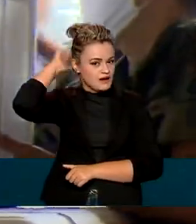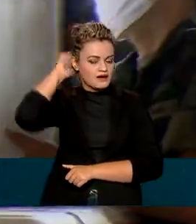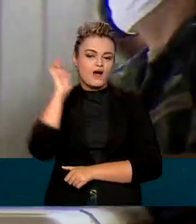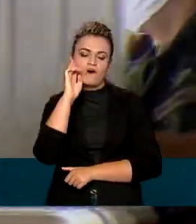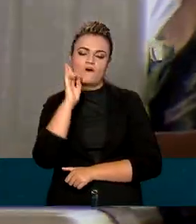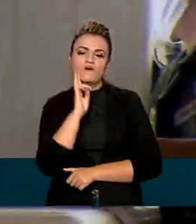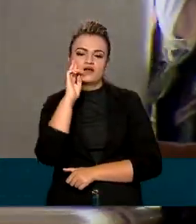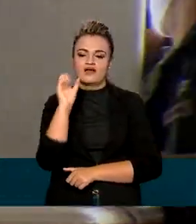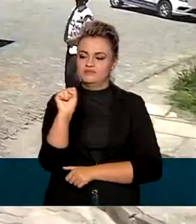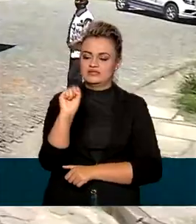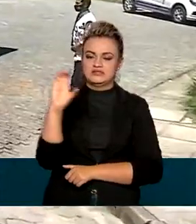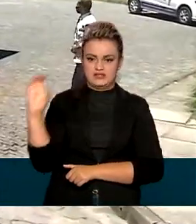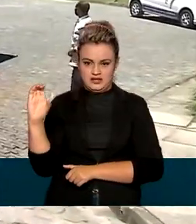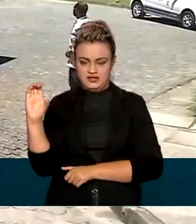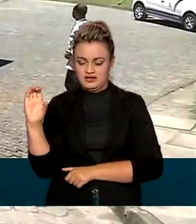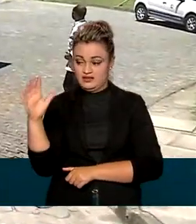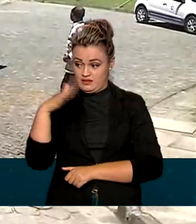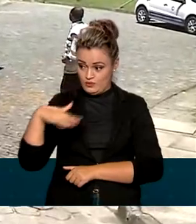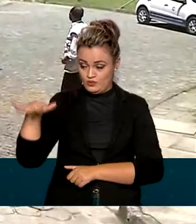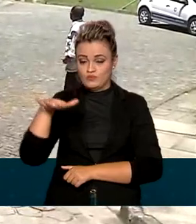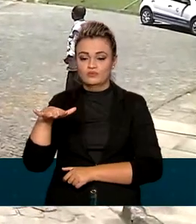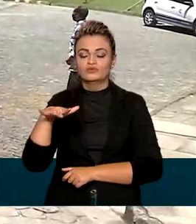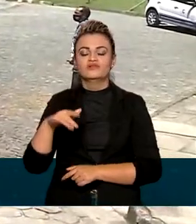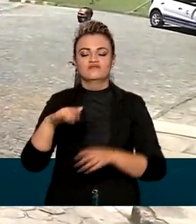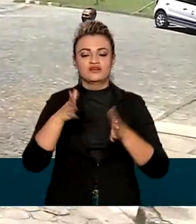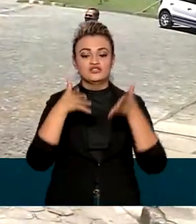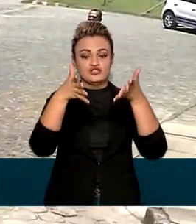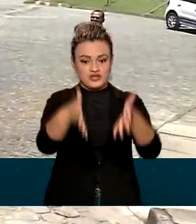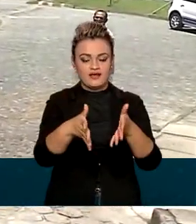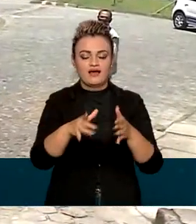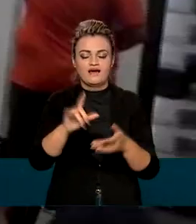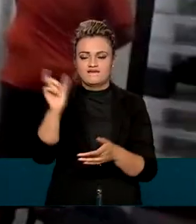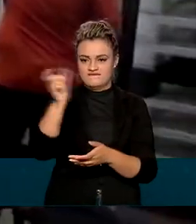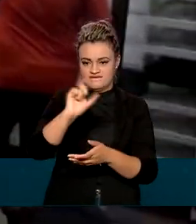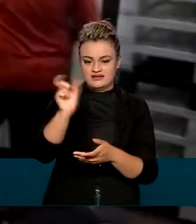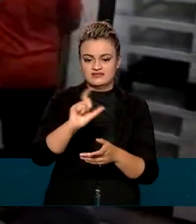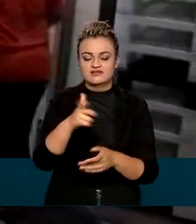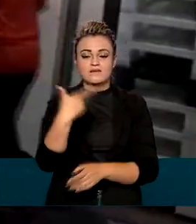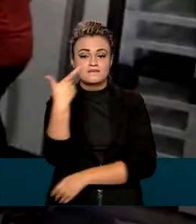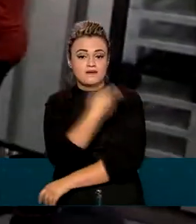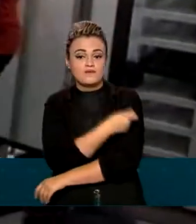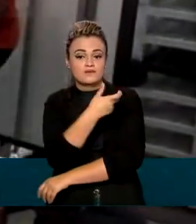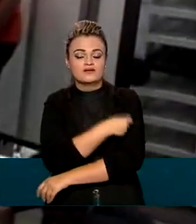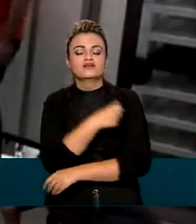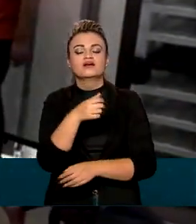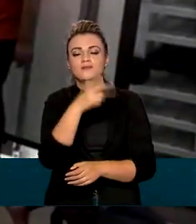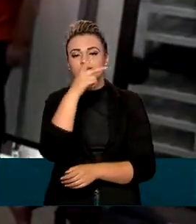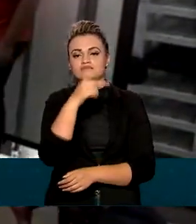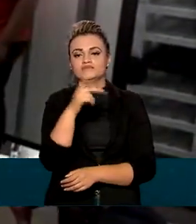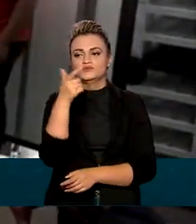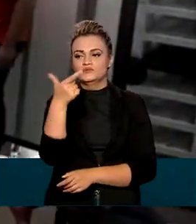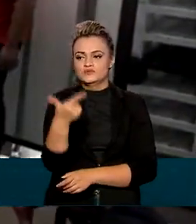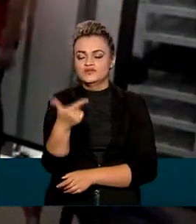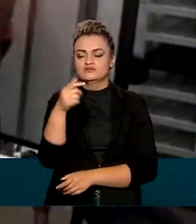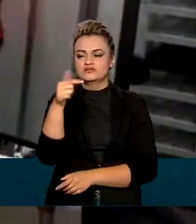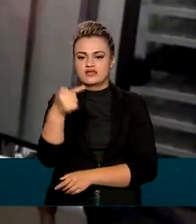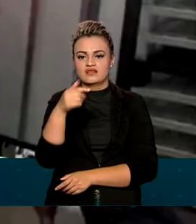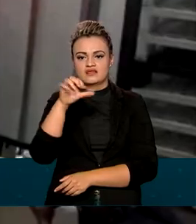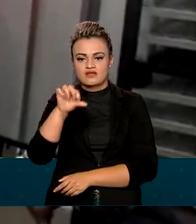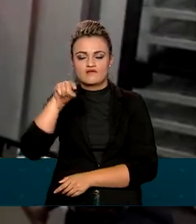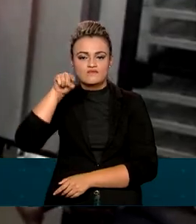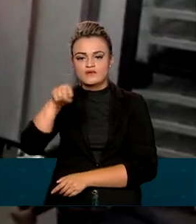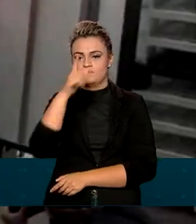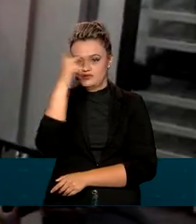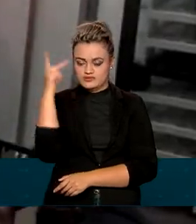e Santa Catarina devem receber imunizantes suficientes para aplicar em 279 mil